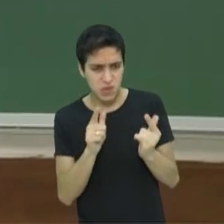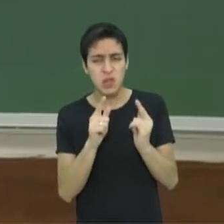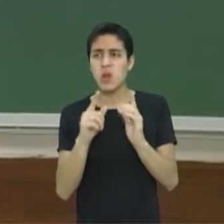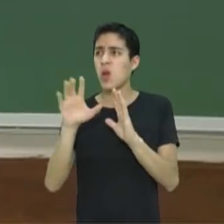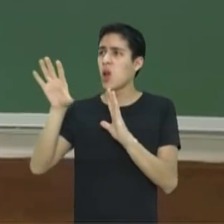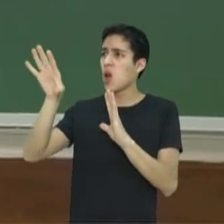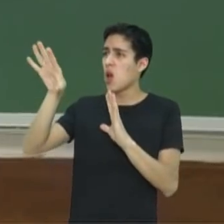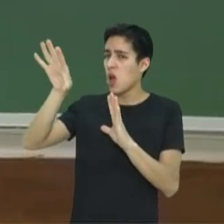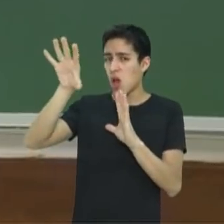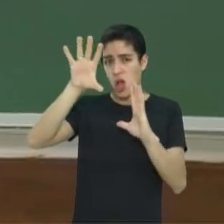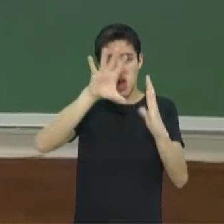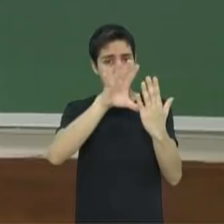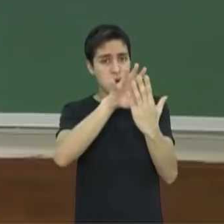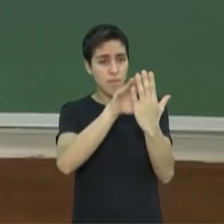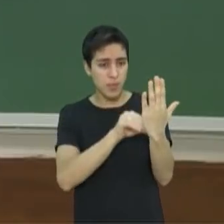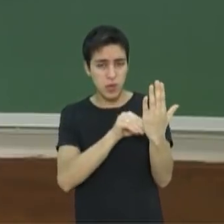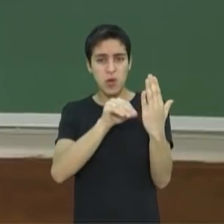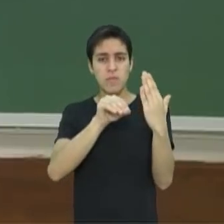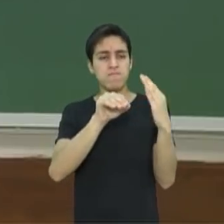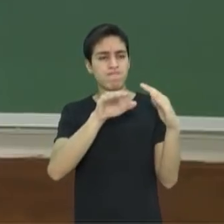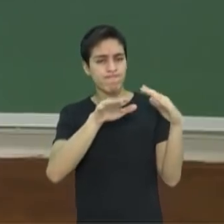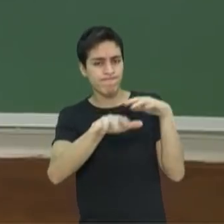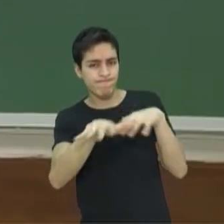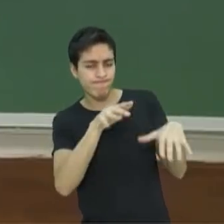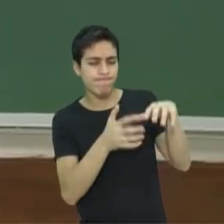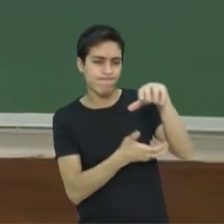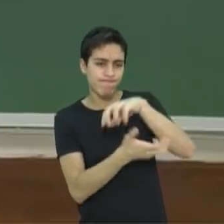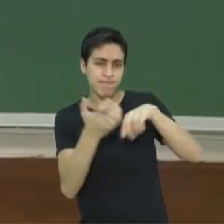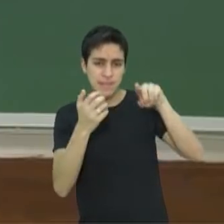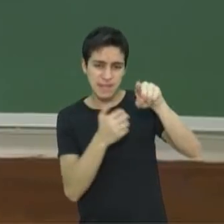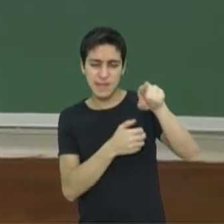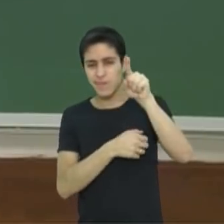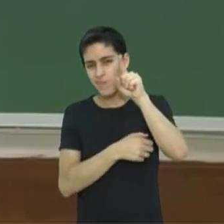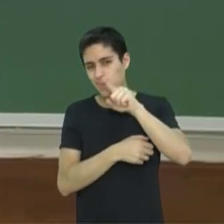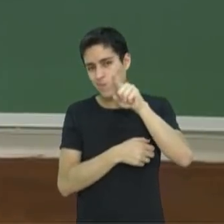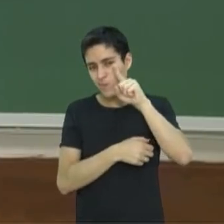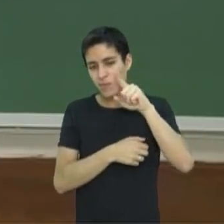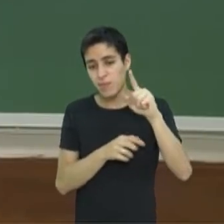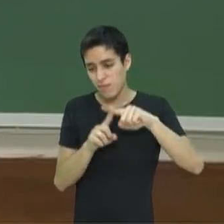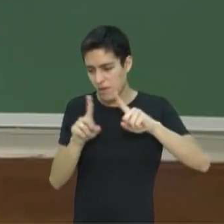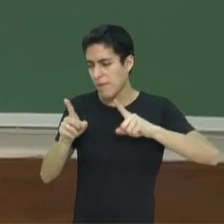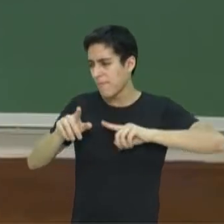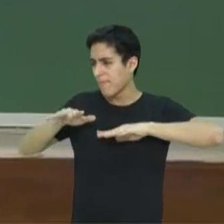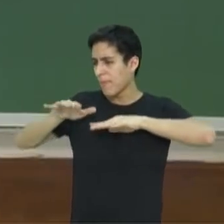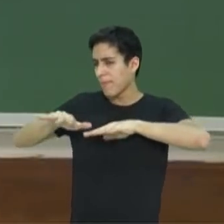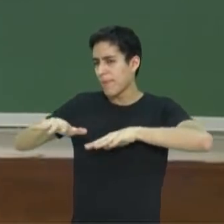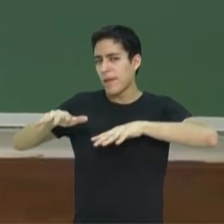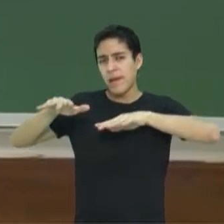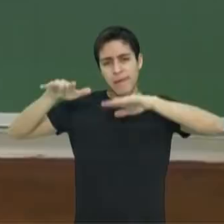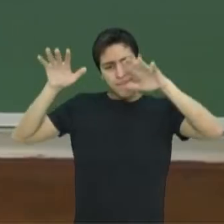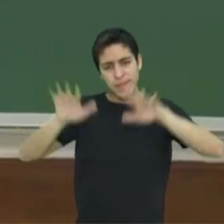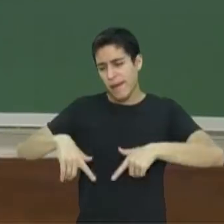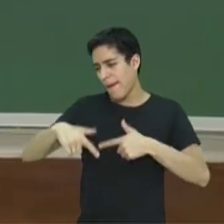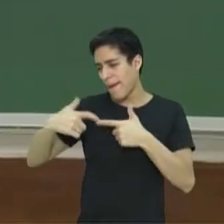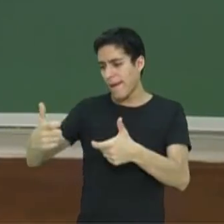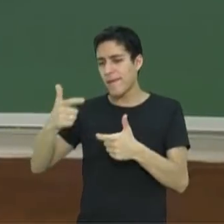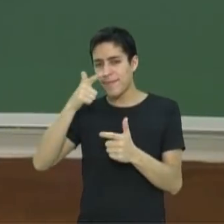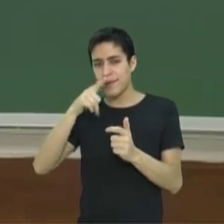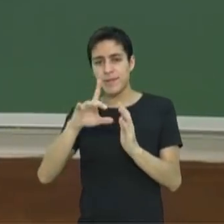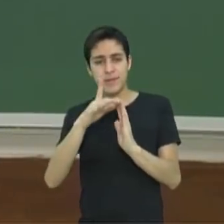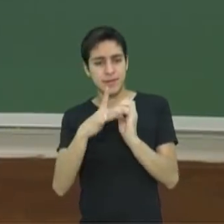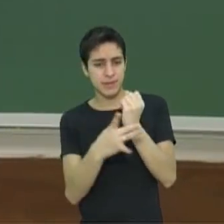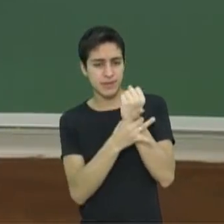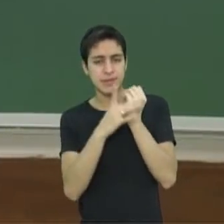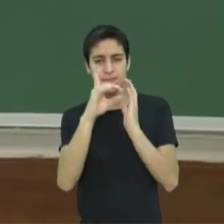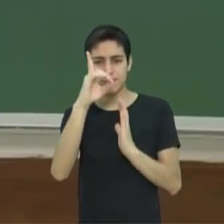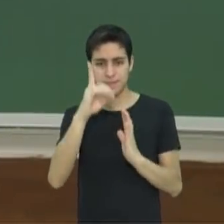da Revolução Americana. Ele enfrentou em guerra, militarmente, tá? Para garantir os seus direitos.